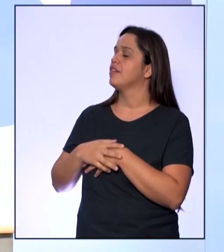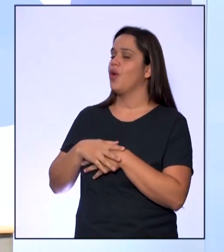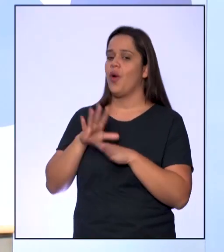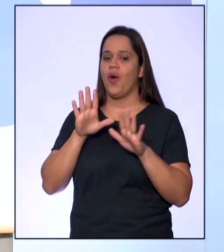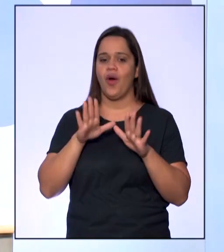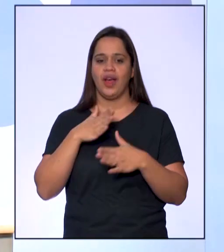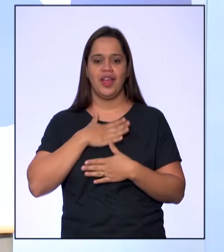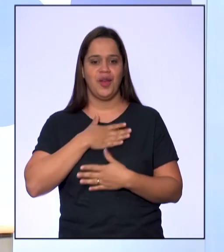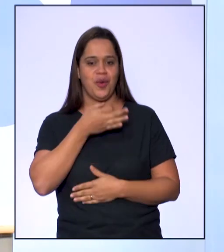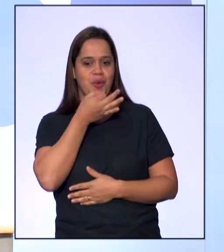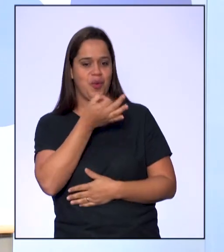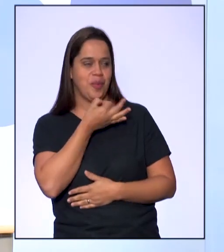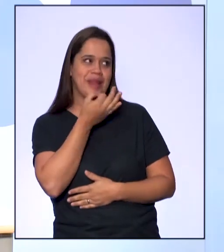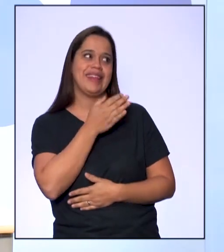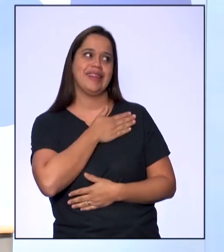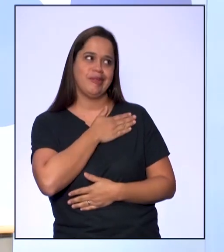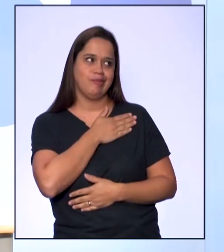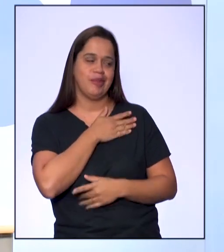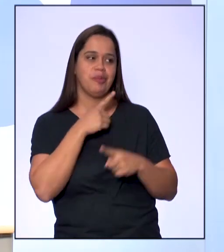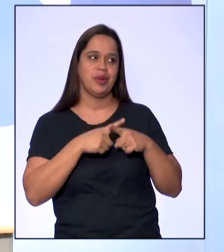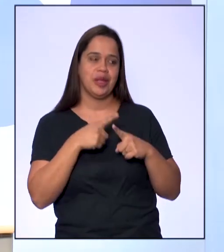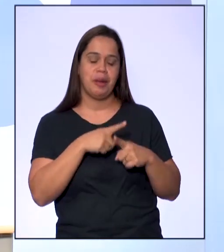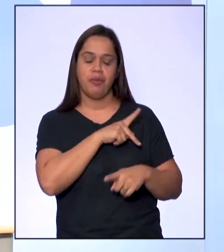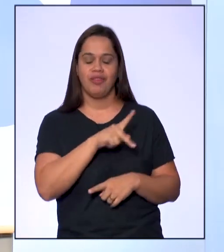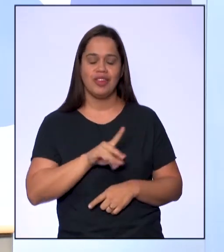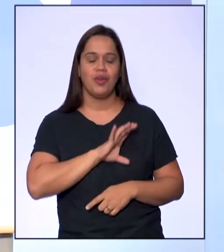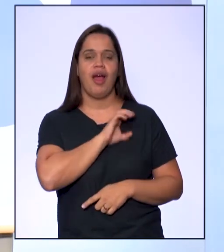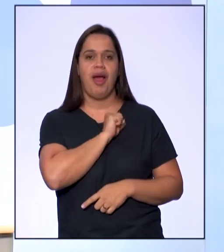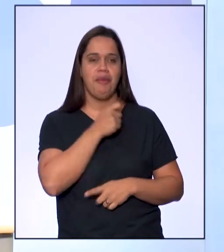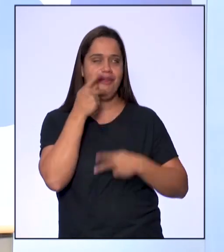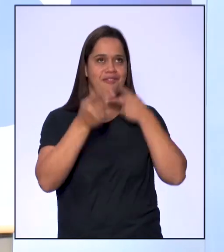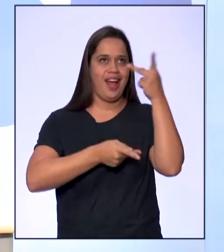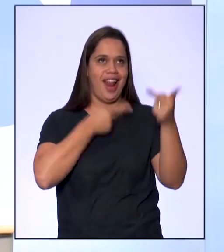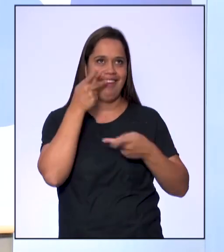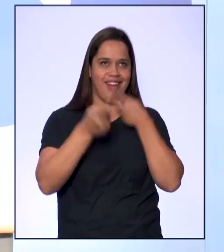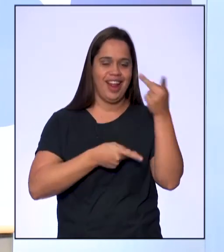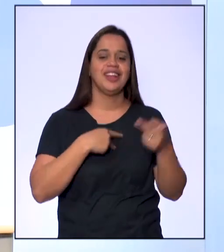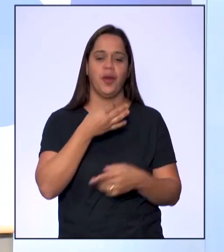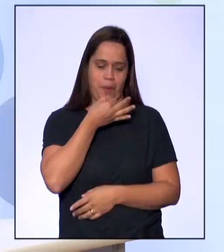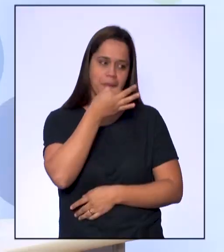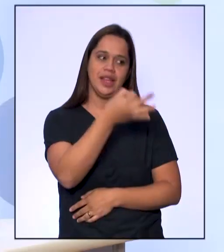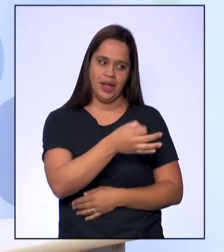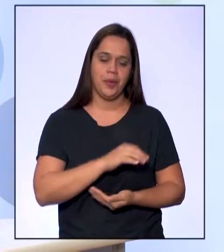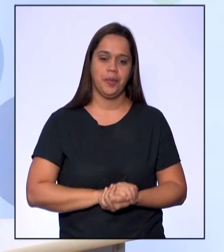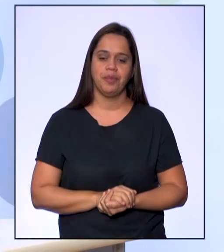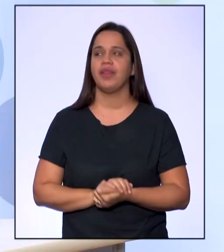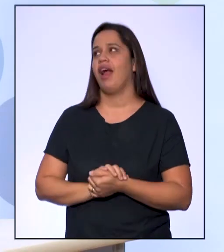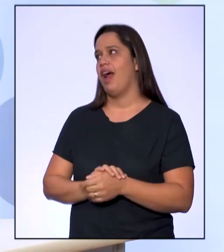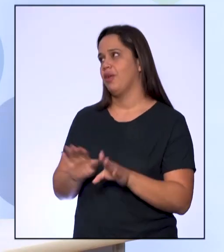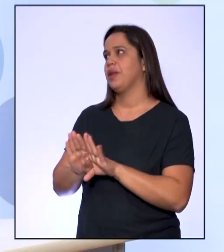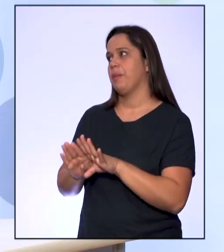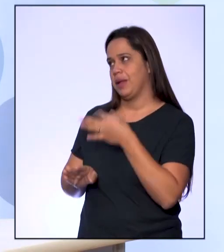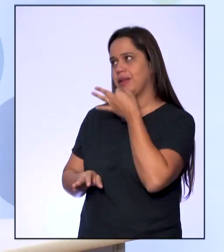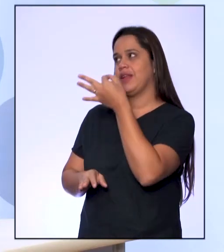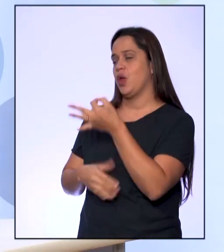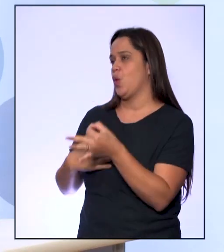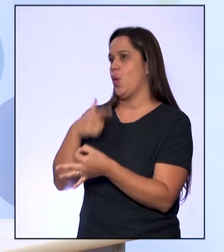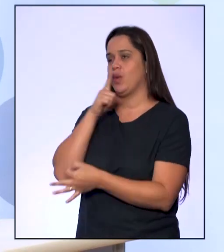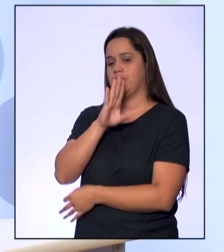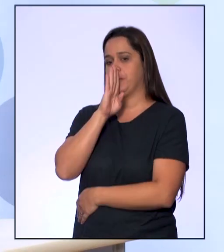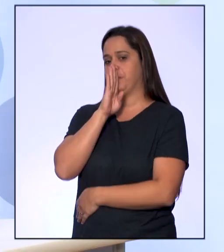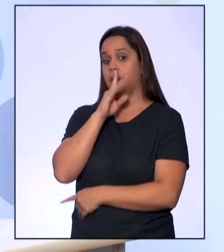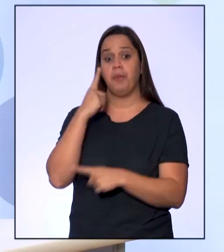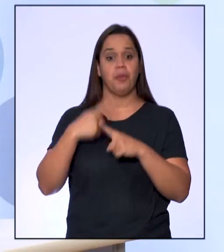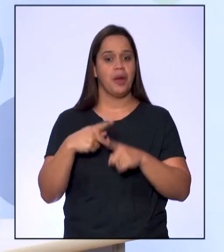dar opinião. Acho que professor ama falar, não é? Então, eu dou muito eu também. opinião. É difícil eu ficar quieta, eu não consigo, porque